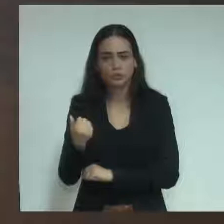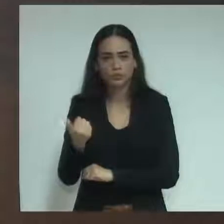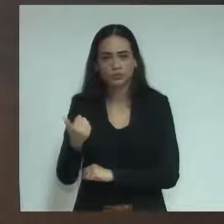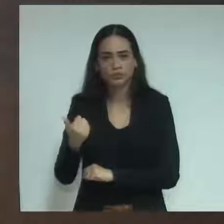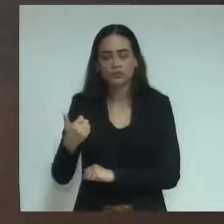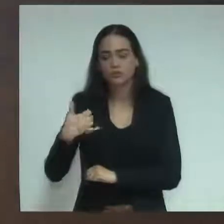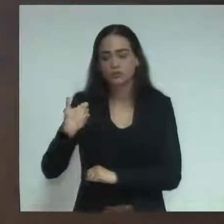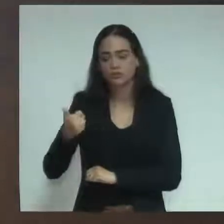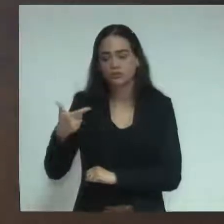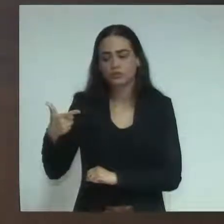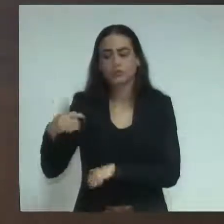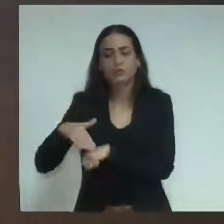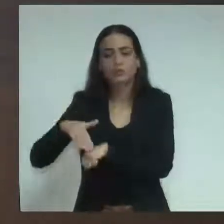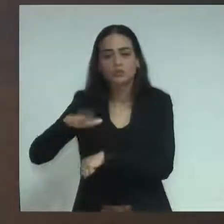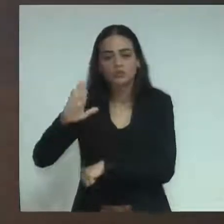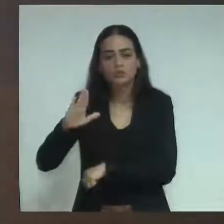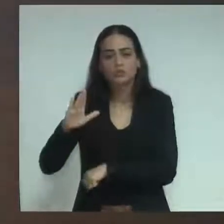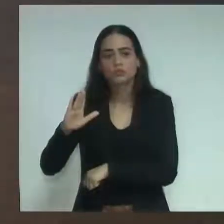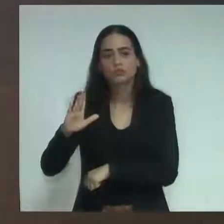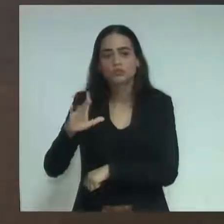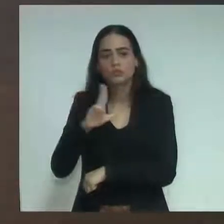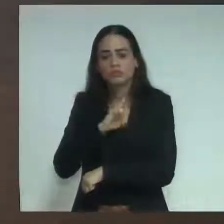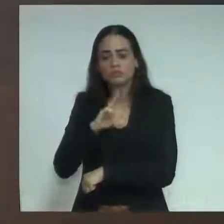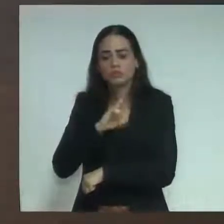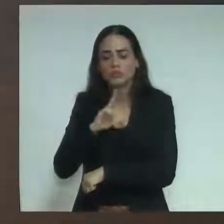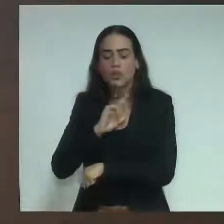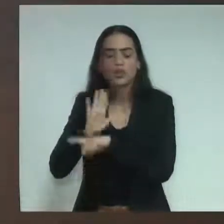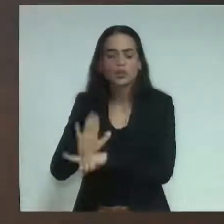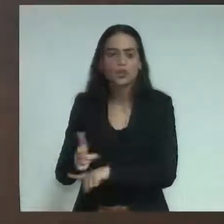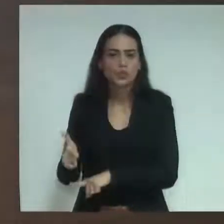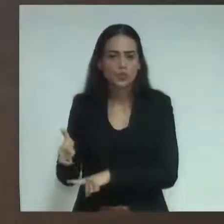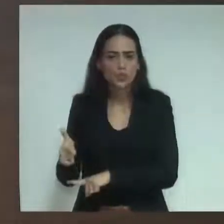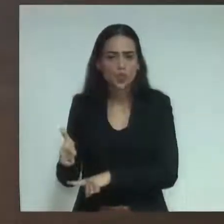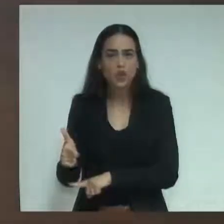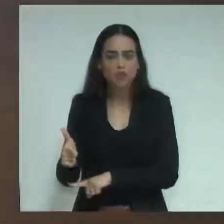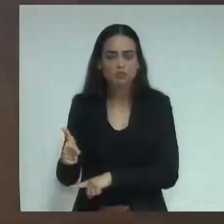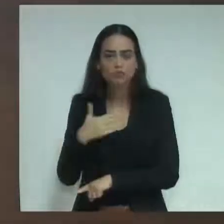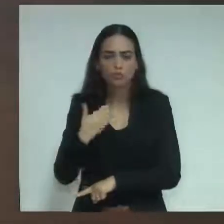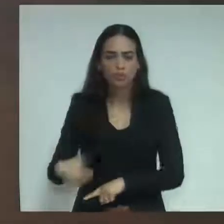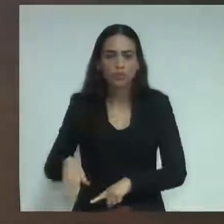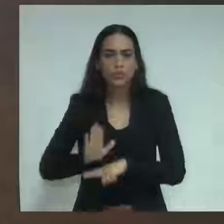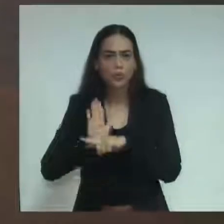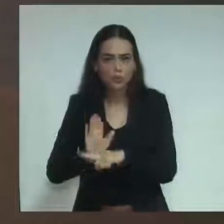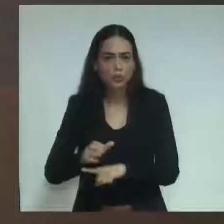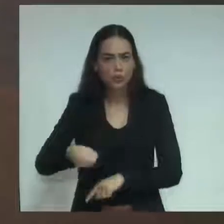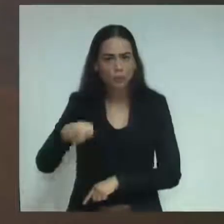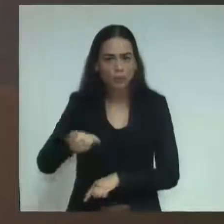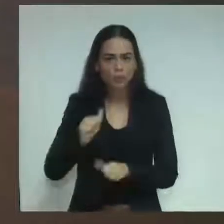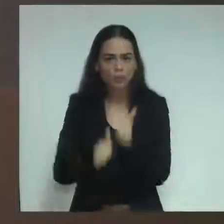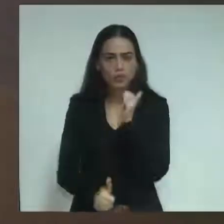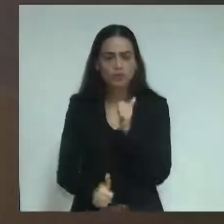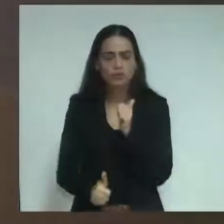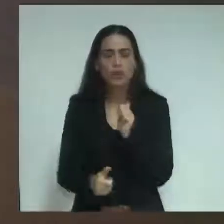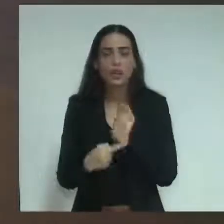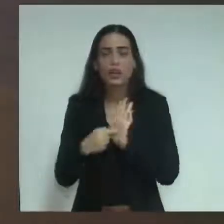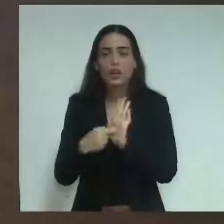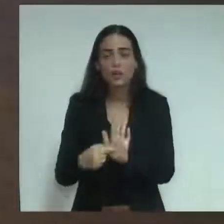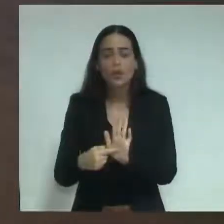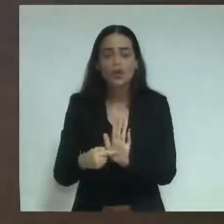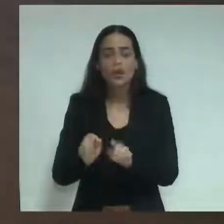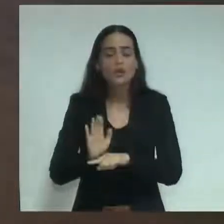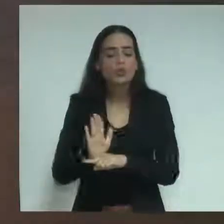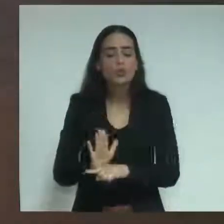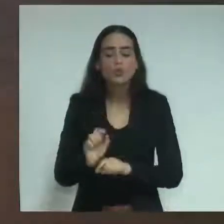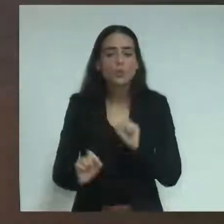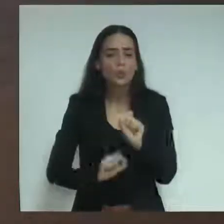não contam com o patrocínio da iniciativa privada. Então já existe um projeto pronto aqui, né? O principal benefício, dividido em